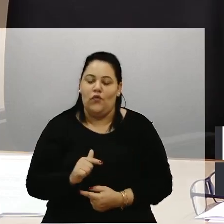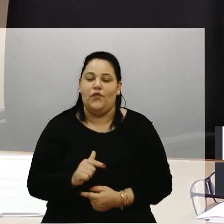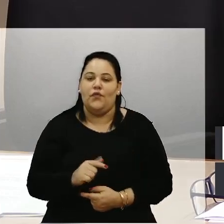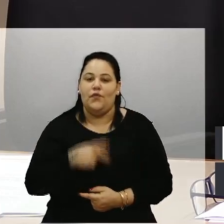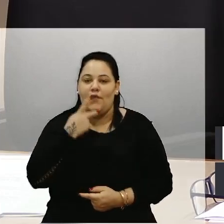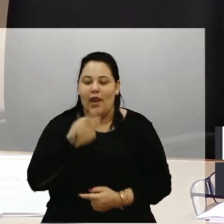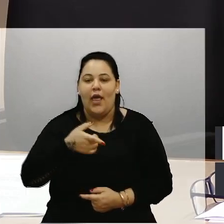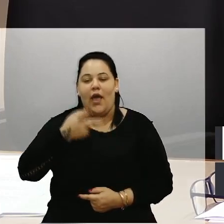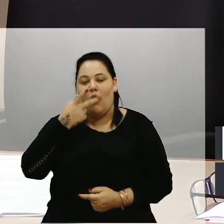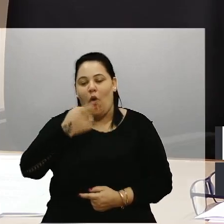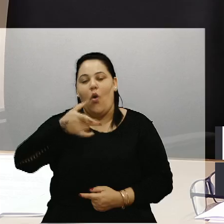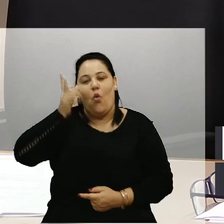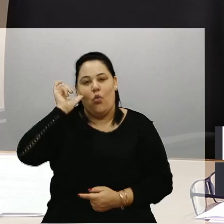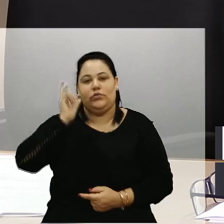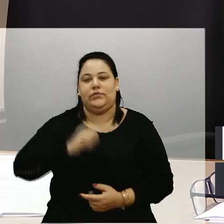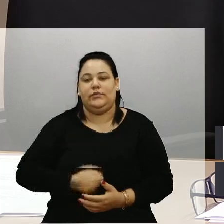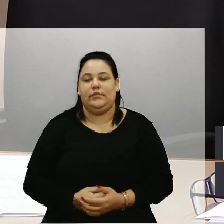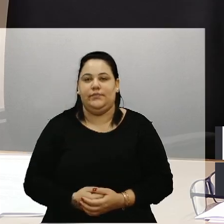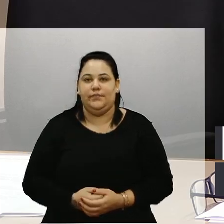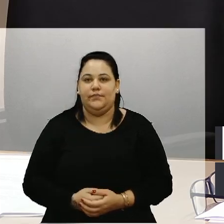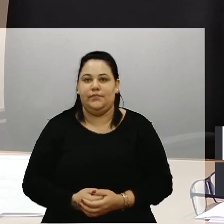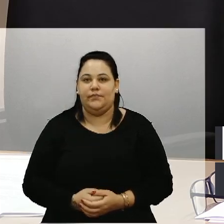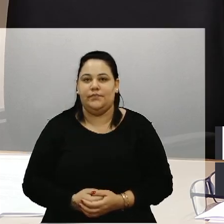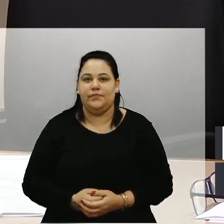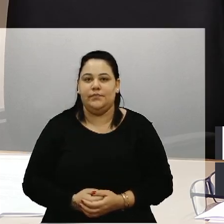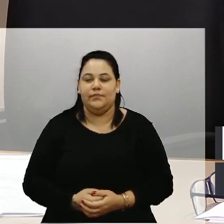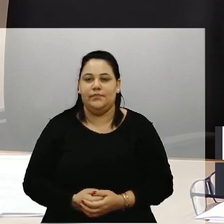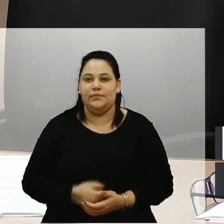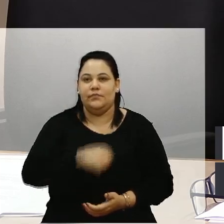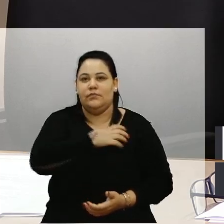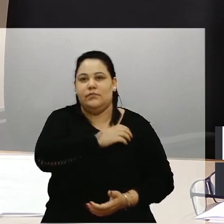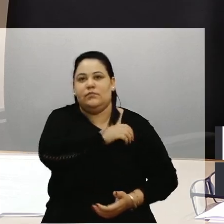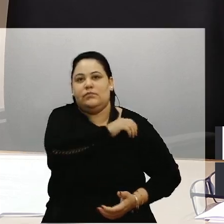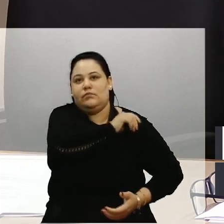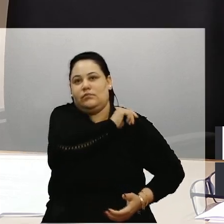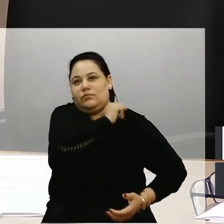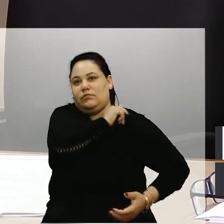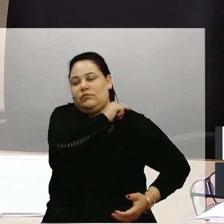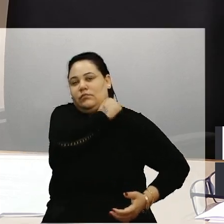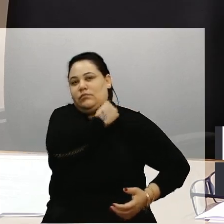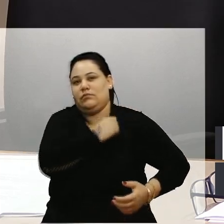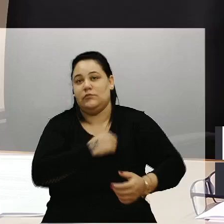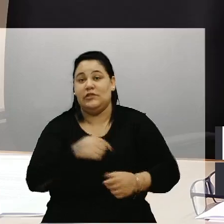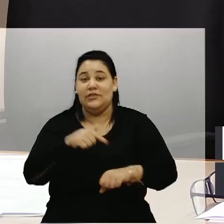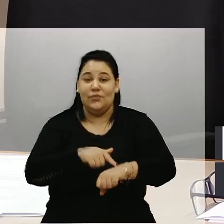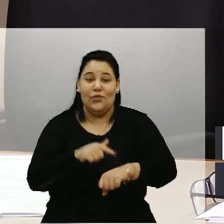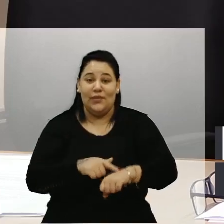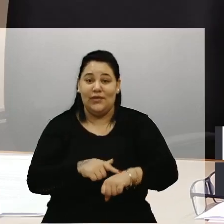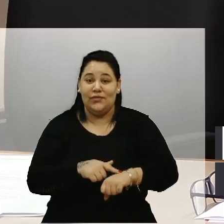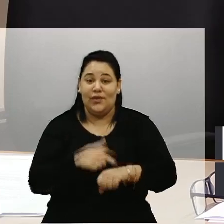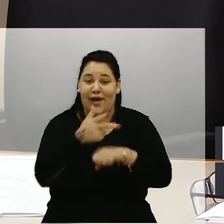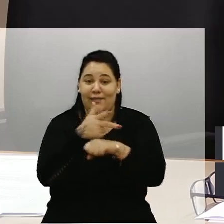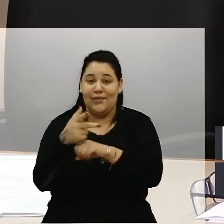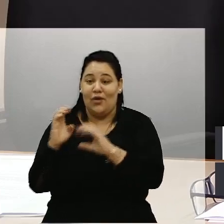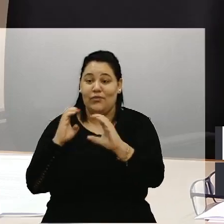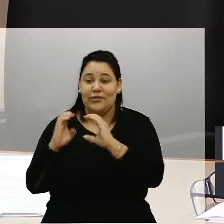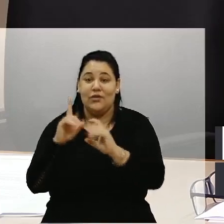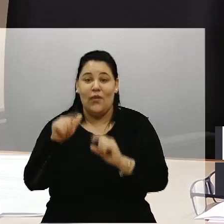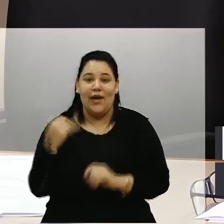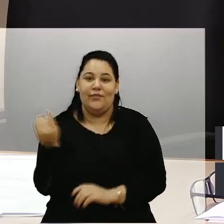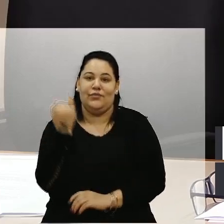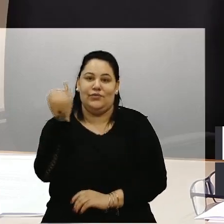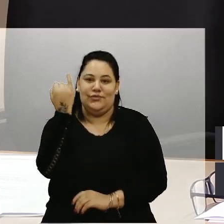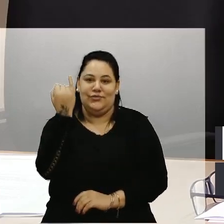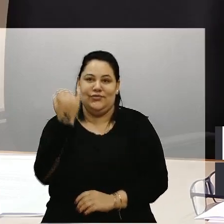ontem. Neste momento a imprensa é muito importante, funciona. E eu não